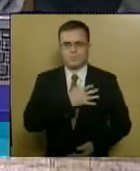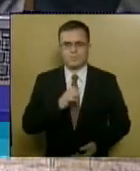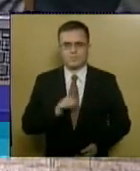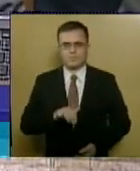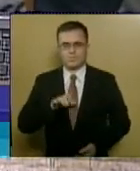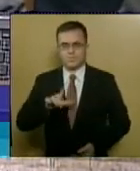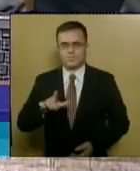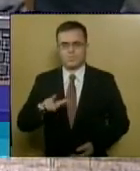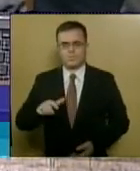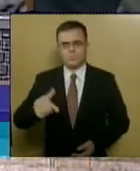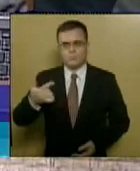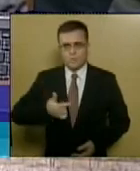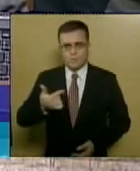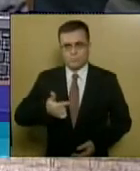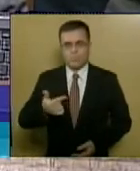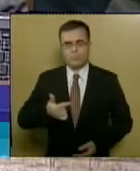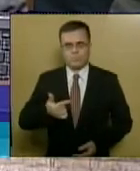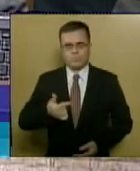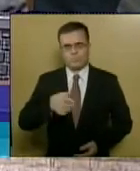da...